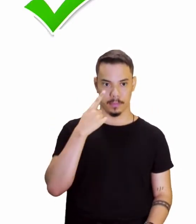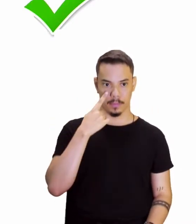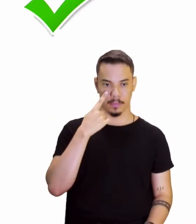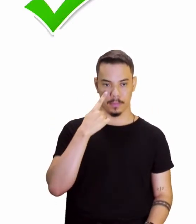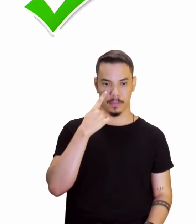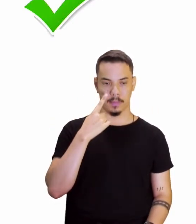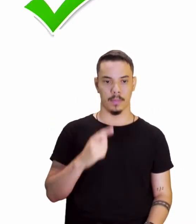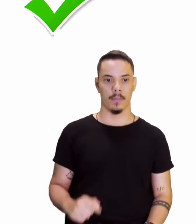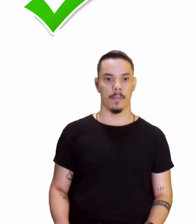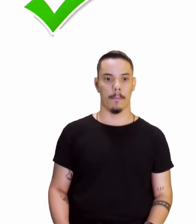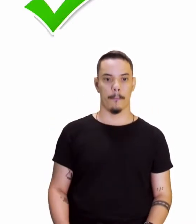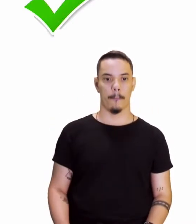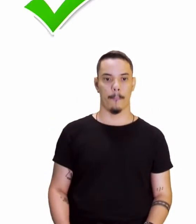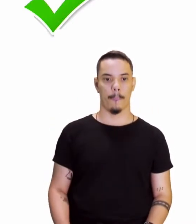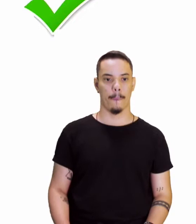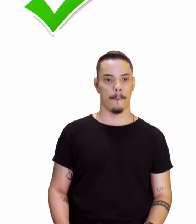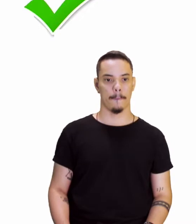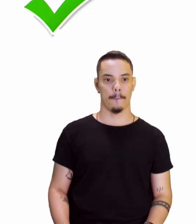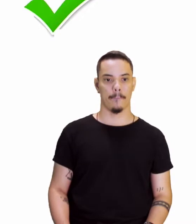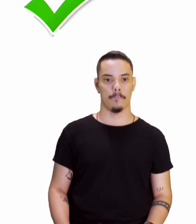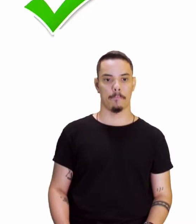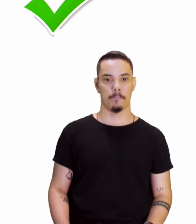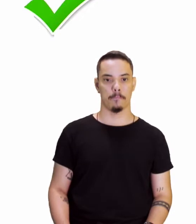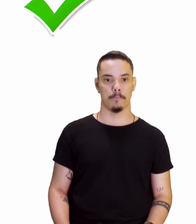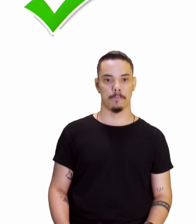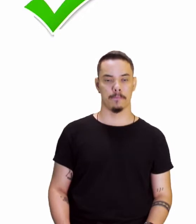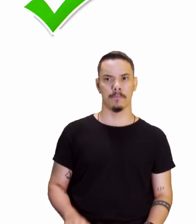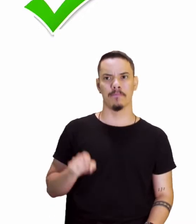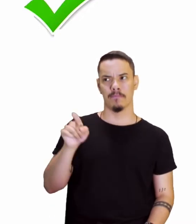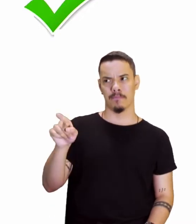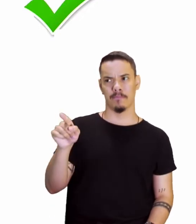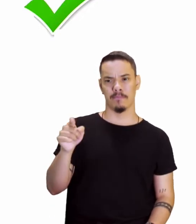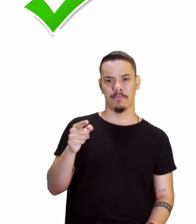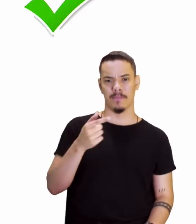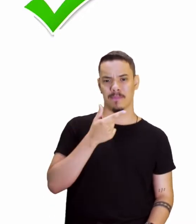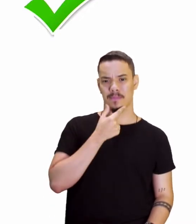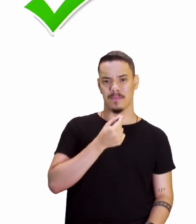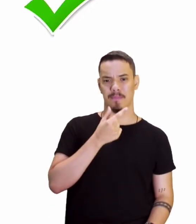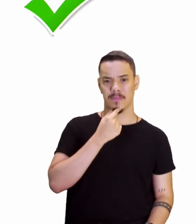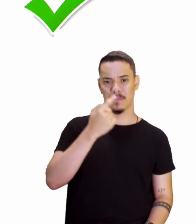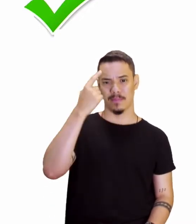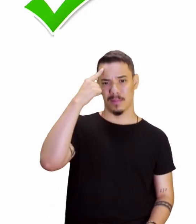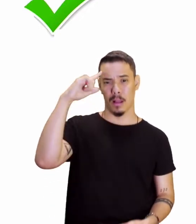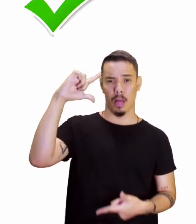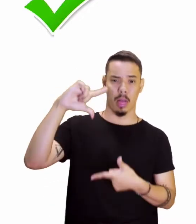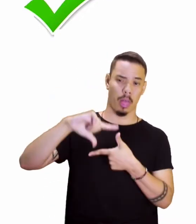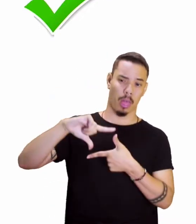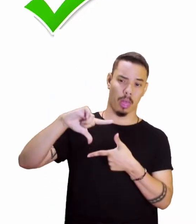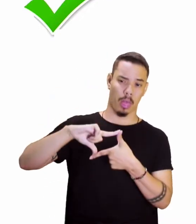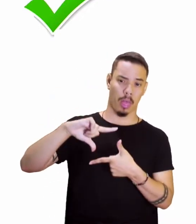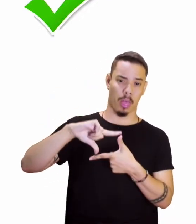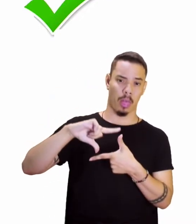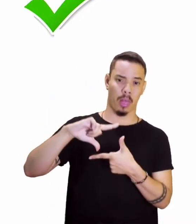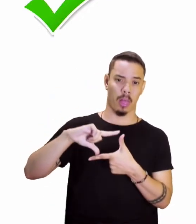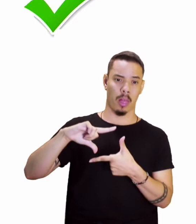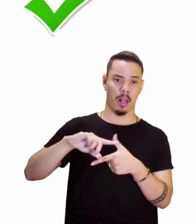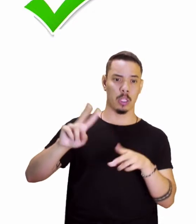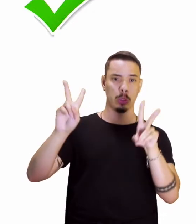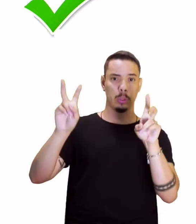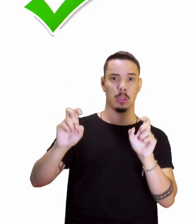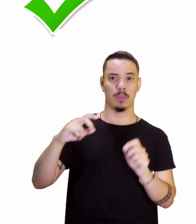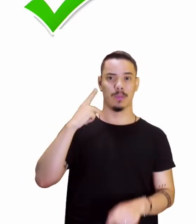você prestar atenção, ó. Ele está alienado com a